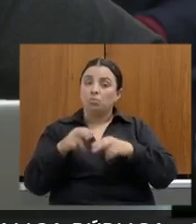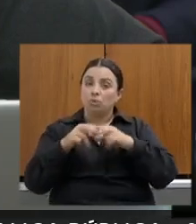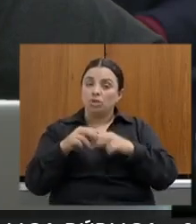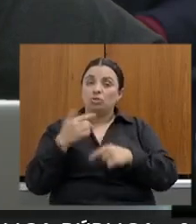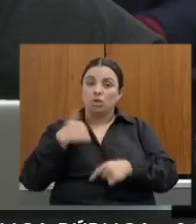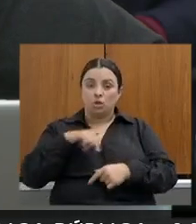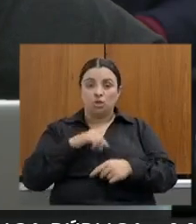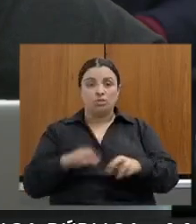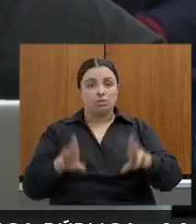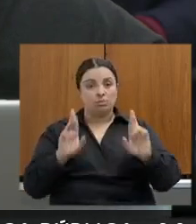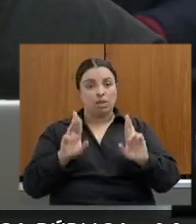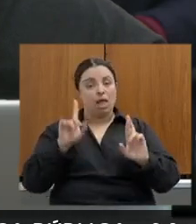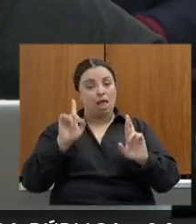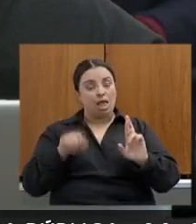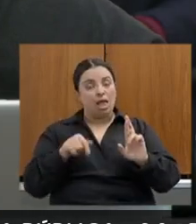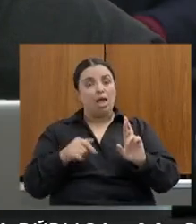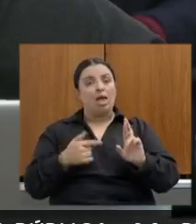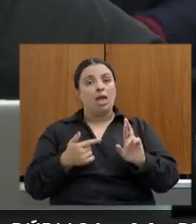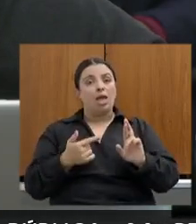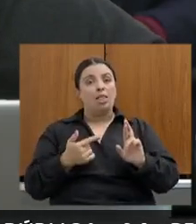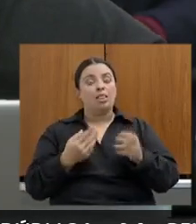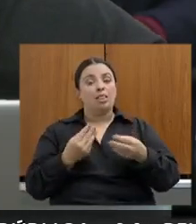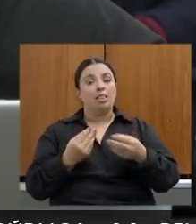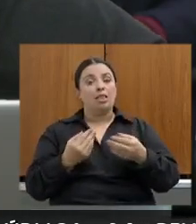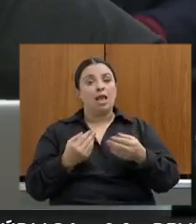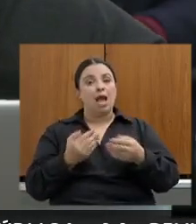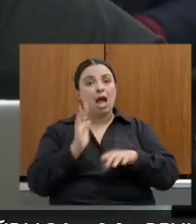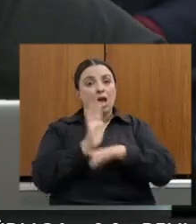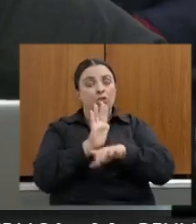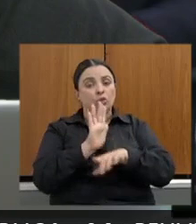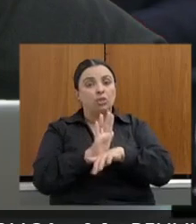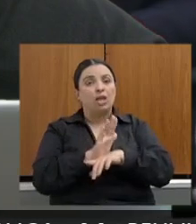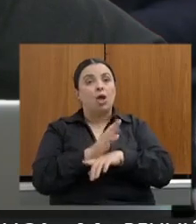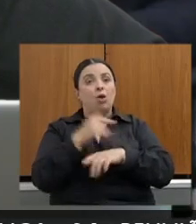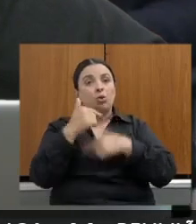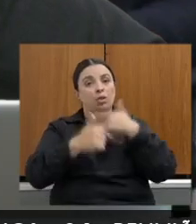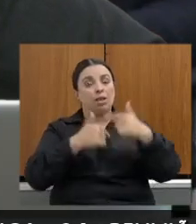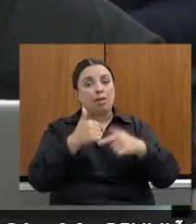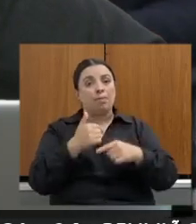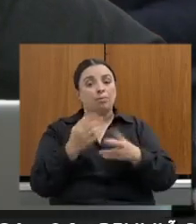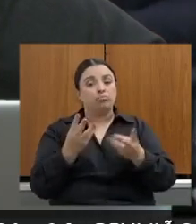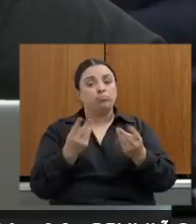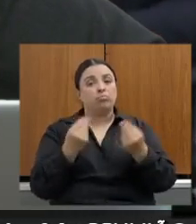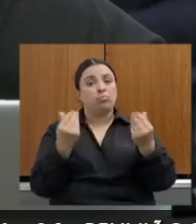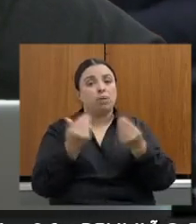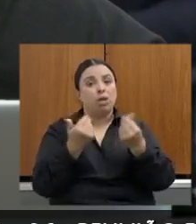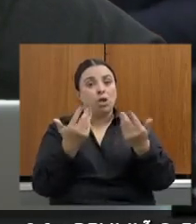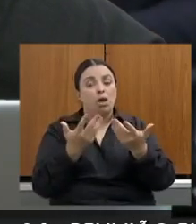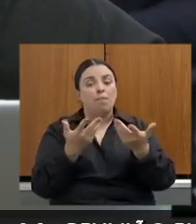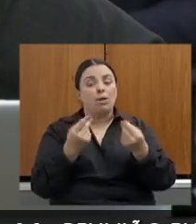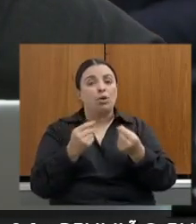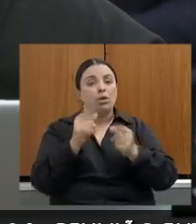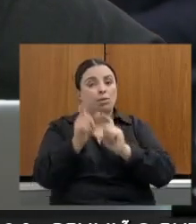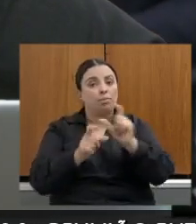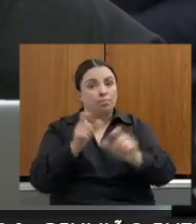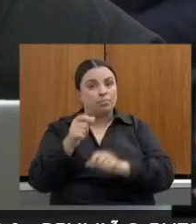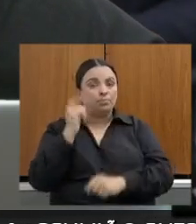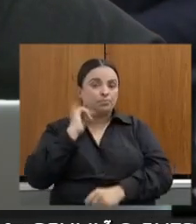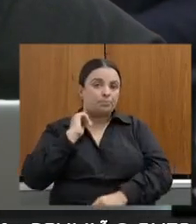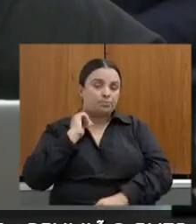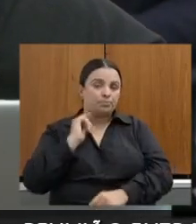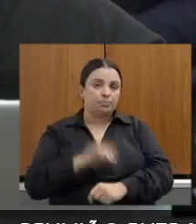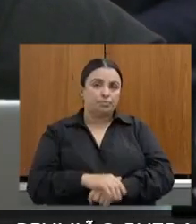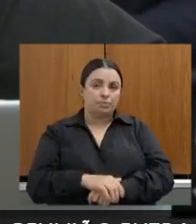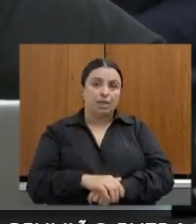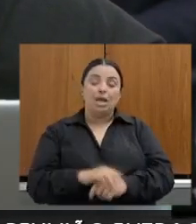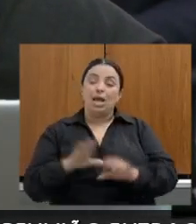do serviço lá na ponta da linha audiência da Assembleia fiscaliza ela tem como objetivo não